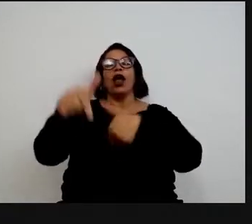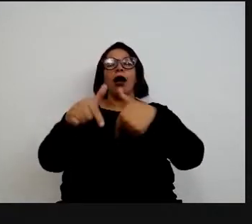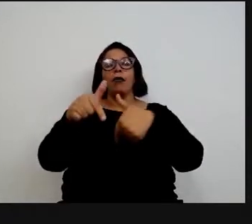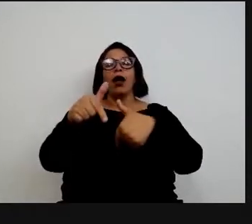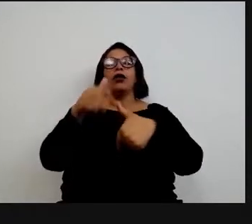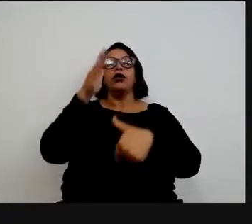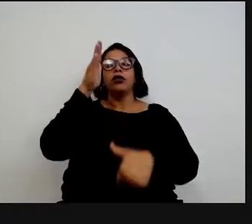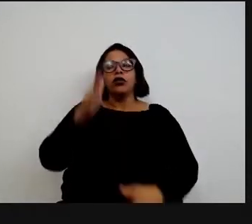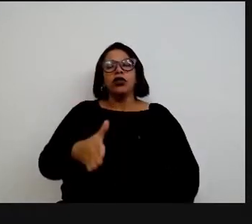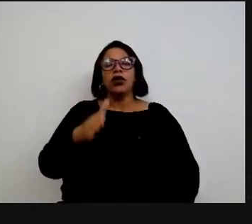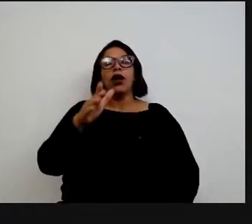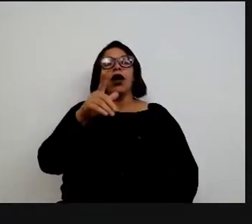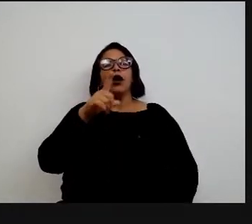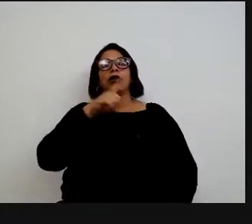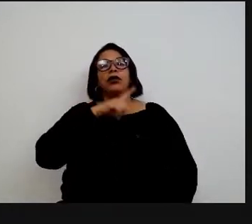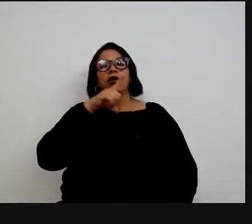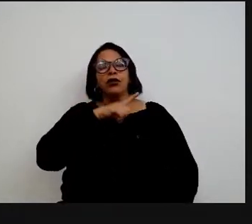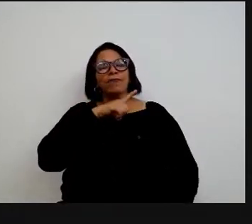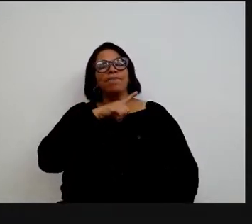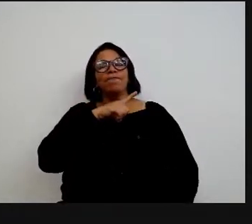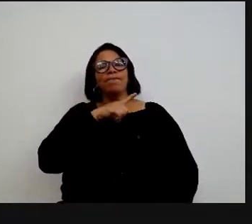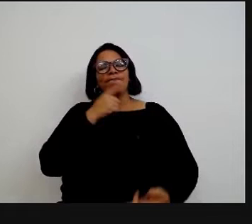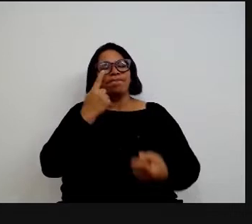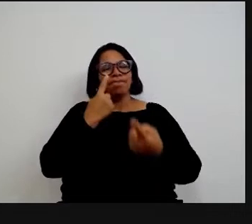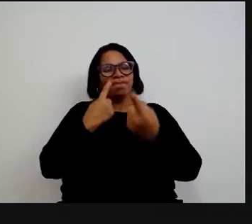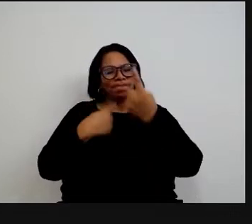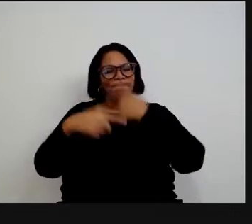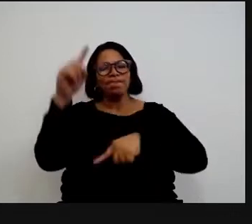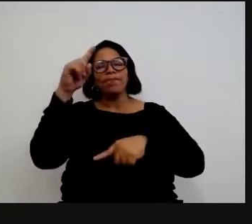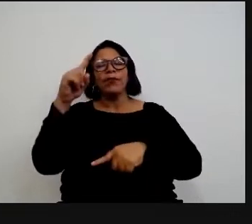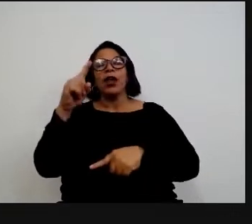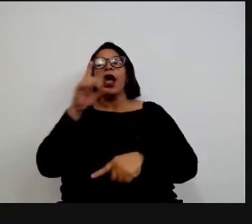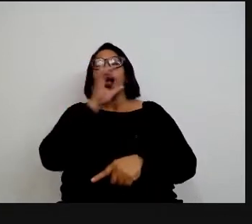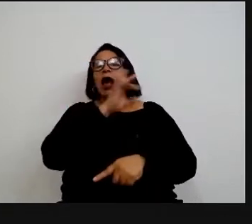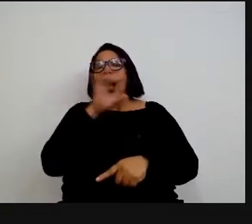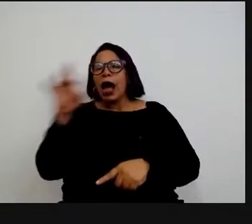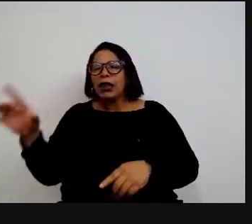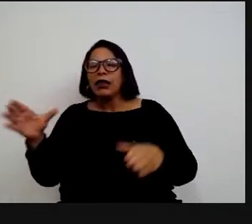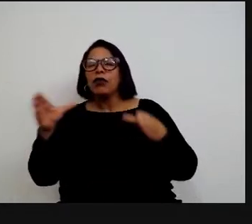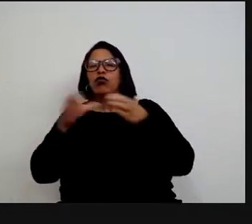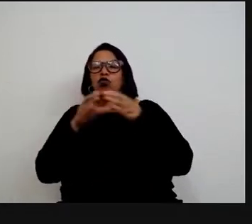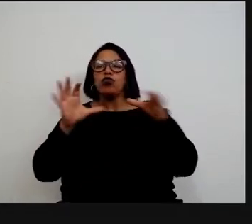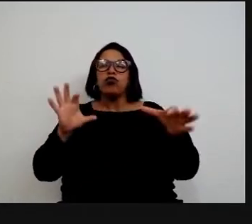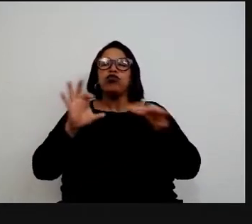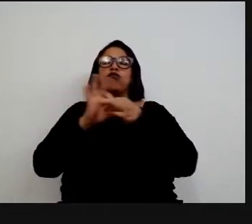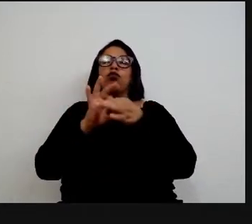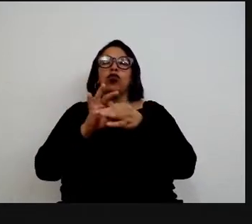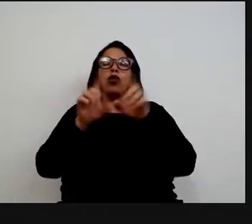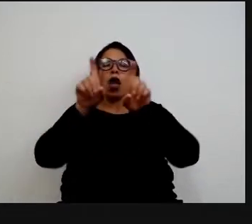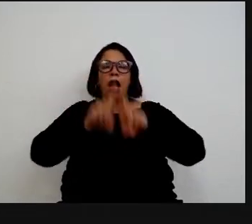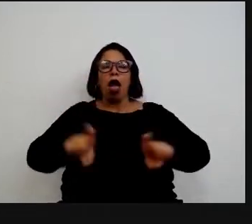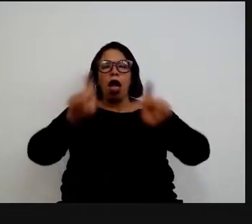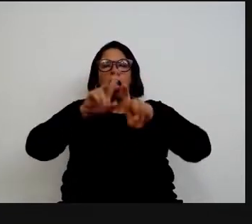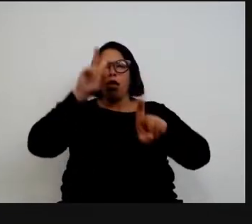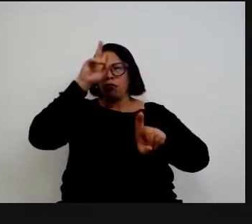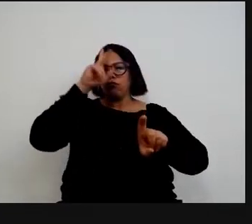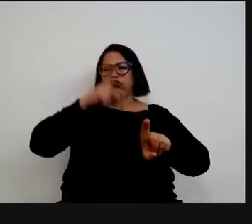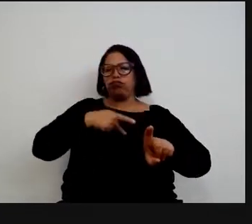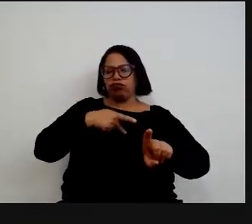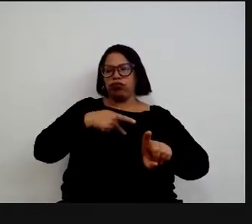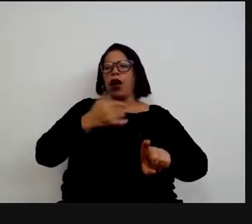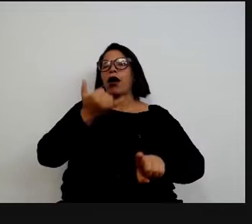que nós estávamos mais já avançados do que cada servidor trabalhando no seu computador